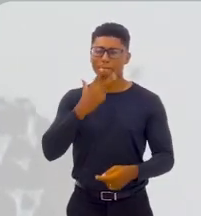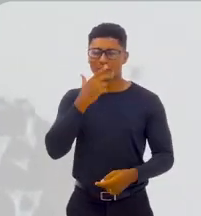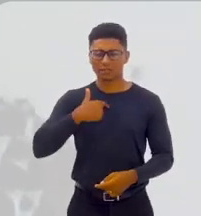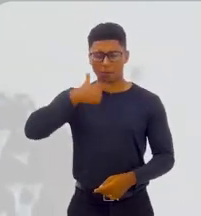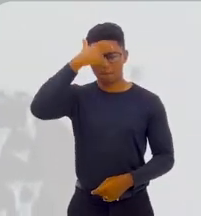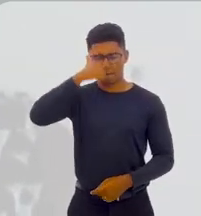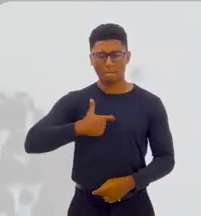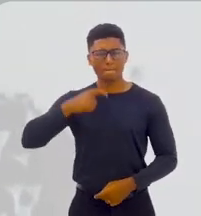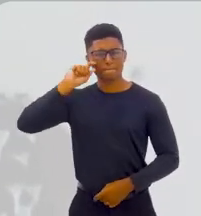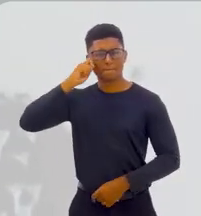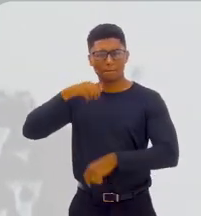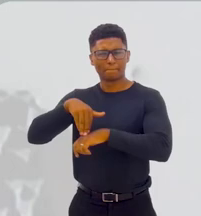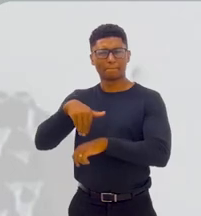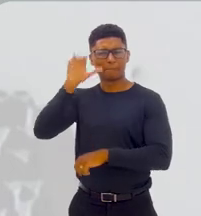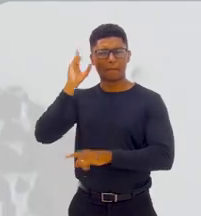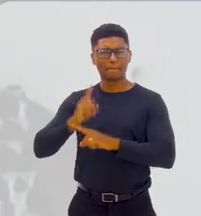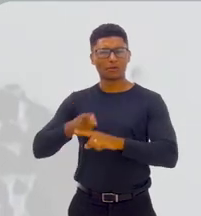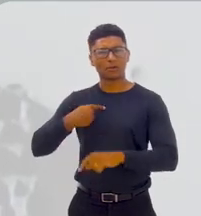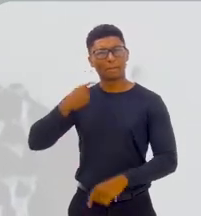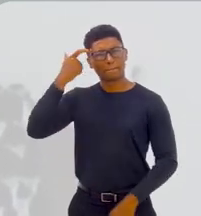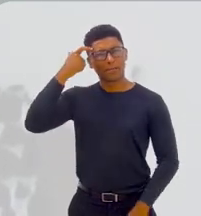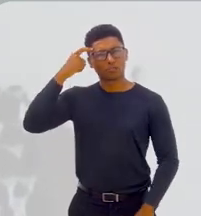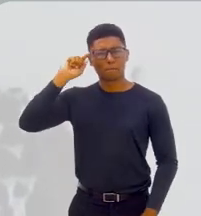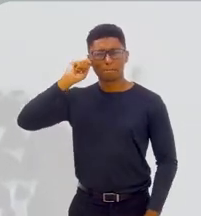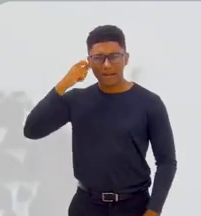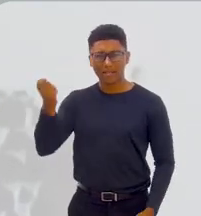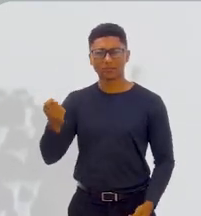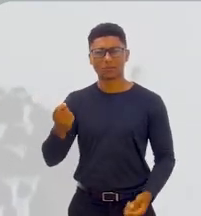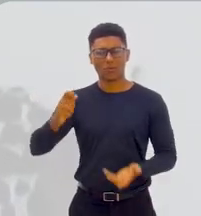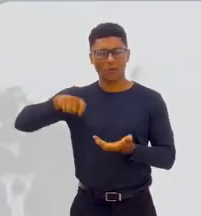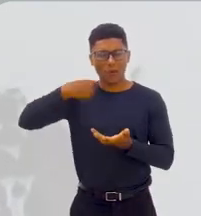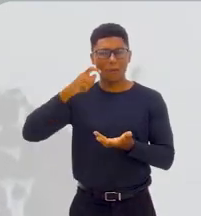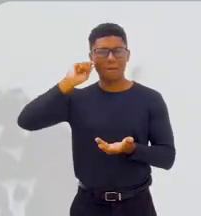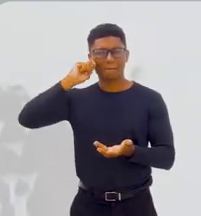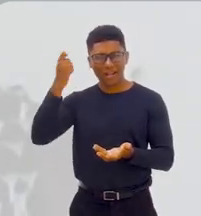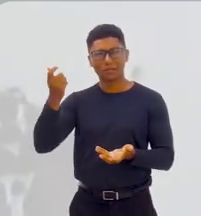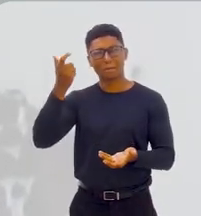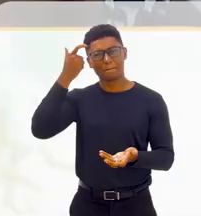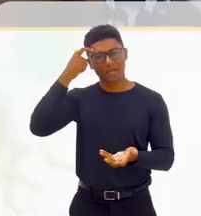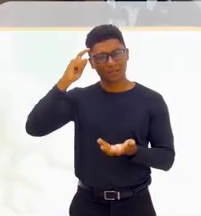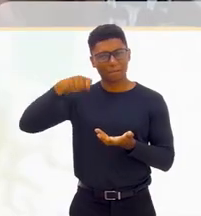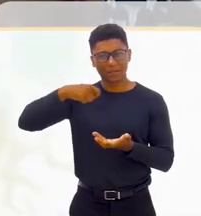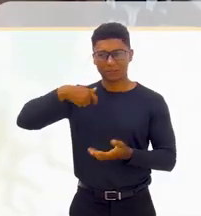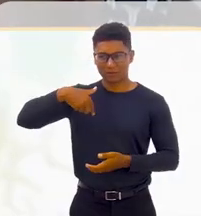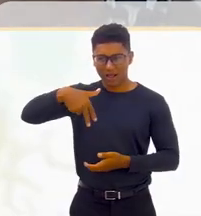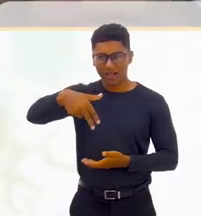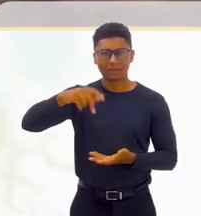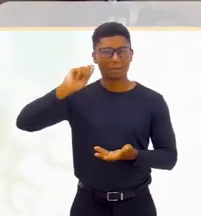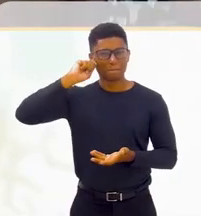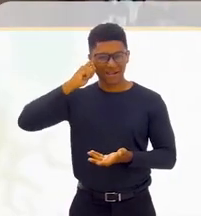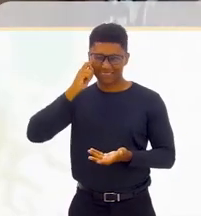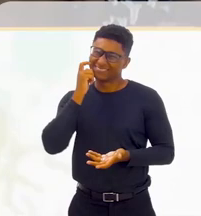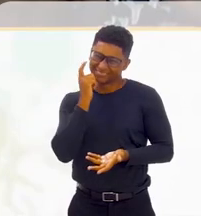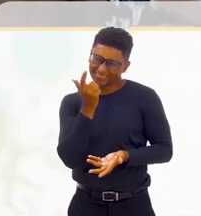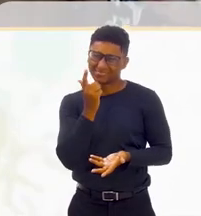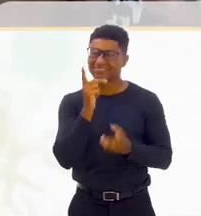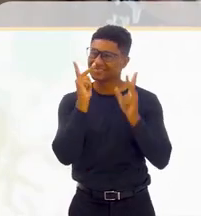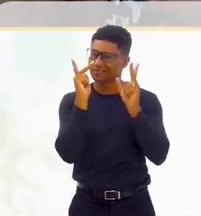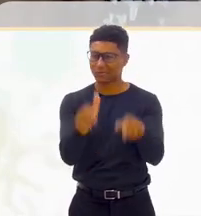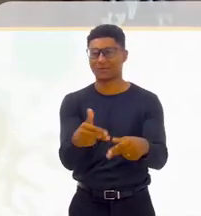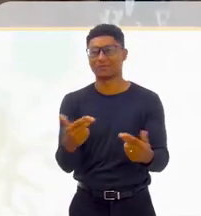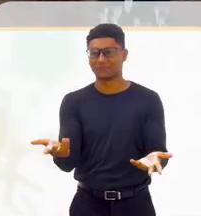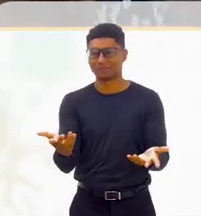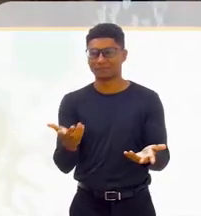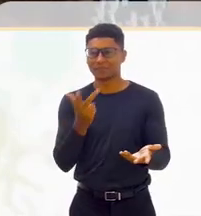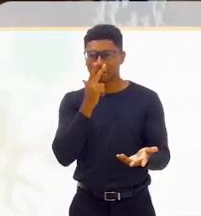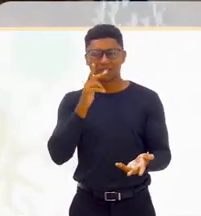mais preta, porque eu penso preto, respiro preto, como preto, penso preto, ando preto. É